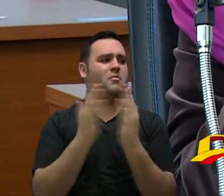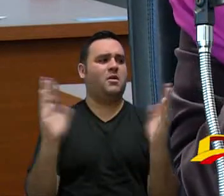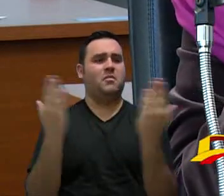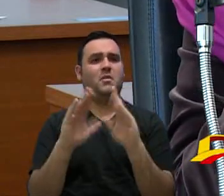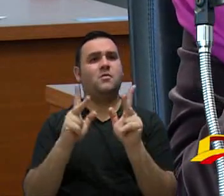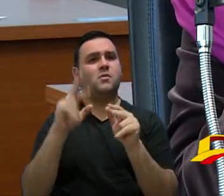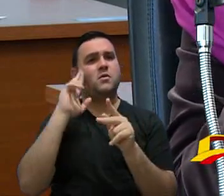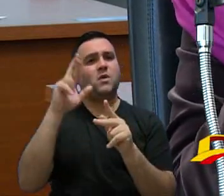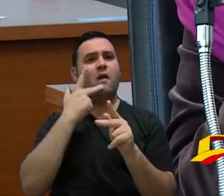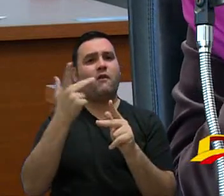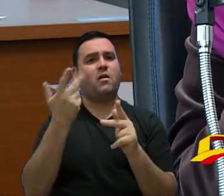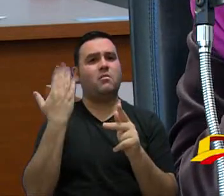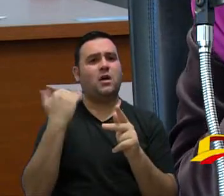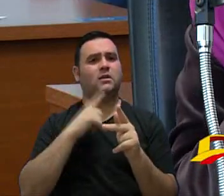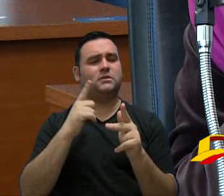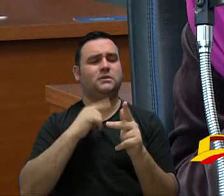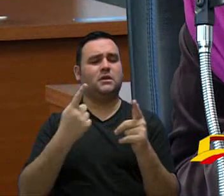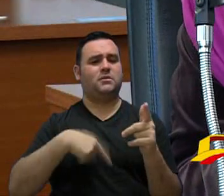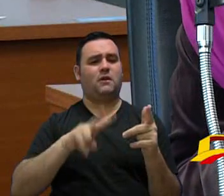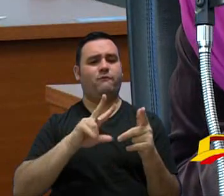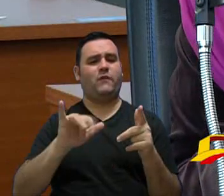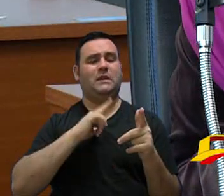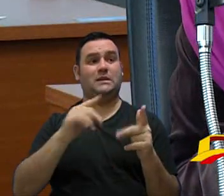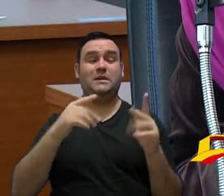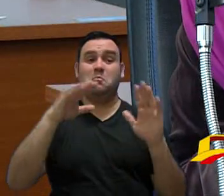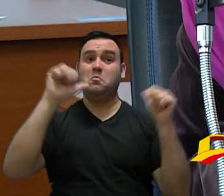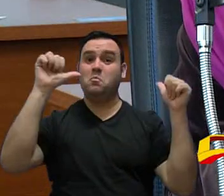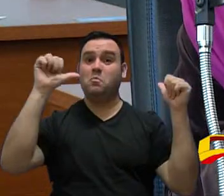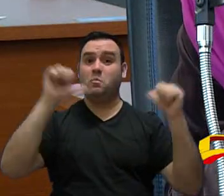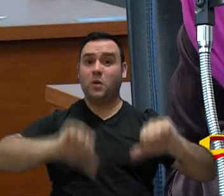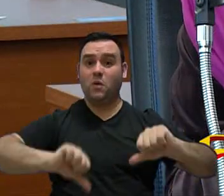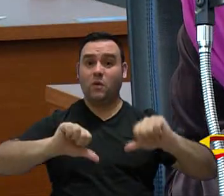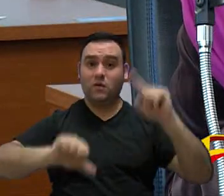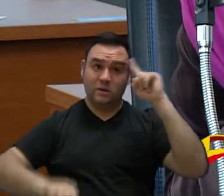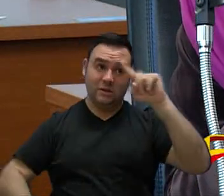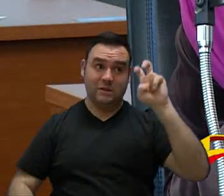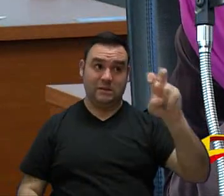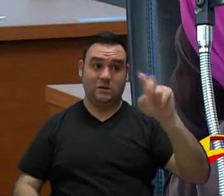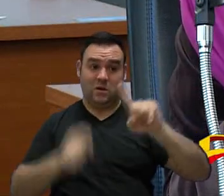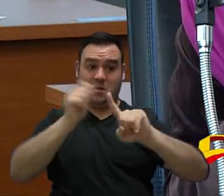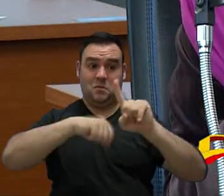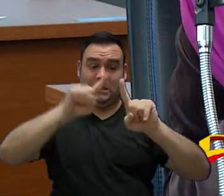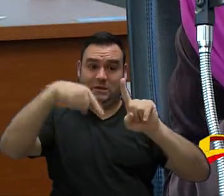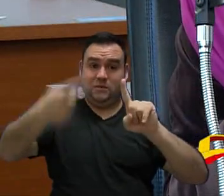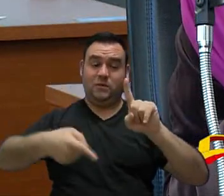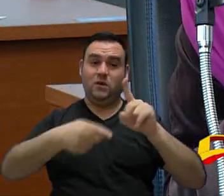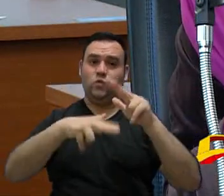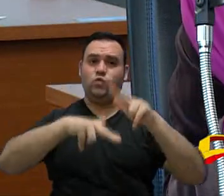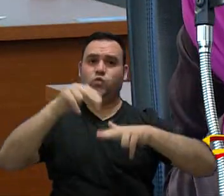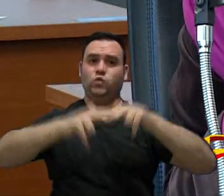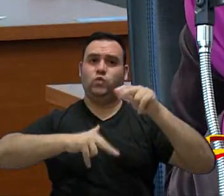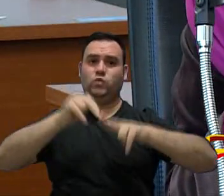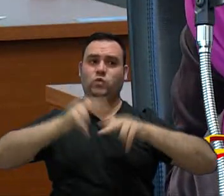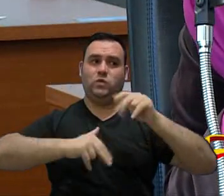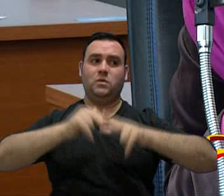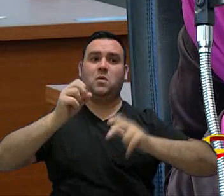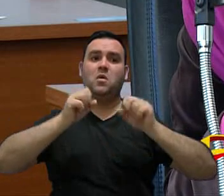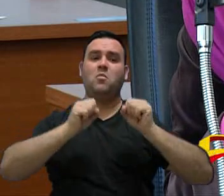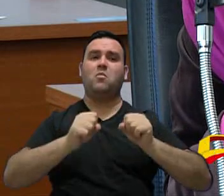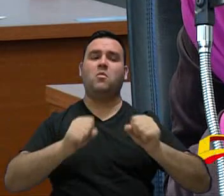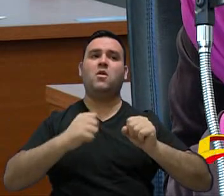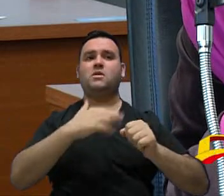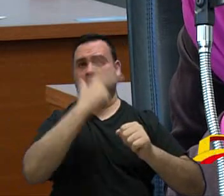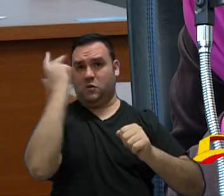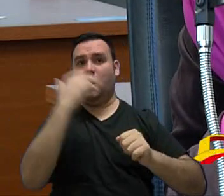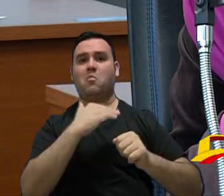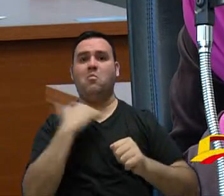com o senhor mesmo afirmando que nós vamos passar pelo pior momento no dia cinco no mês que vem de junho podemos chegar